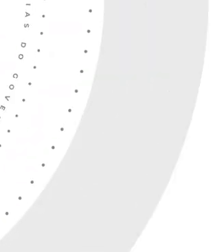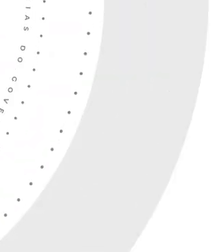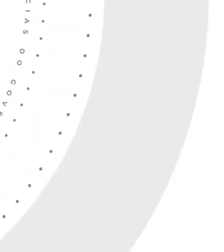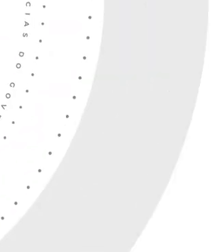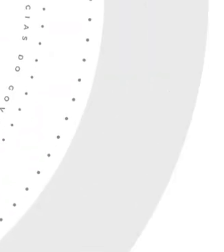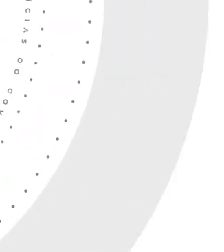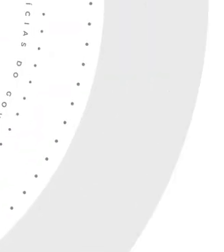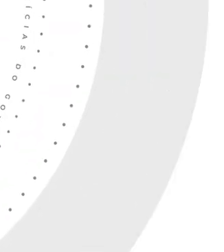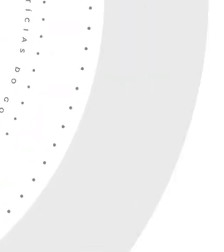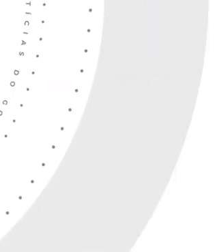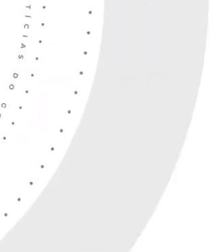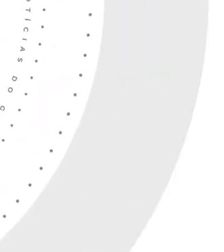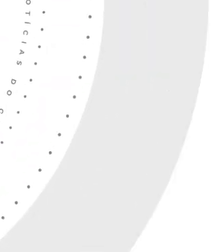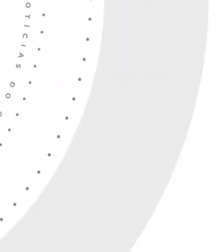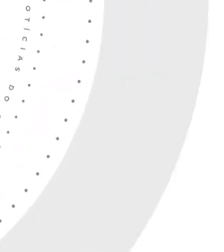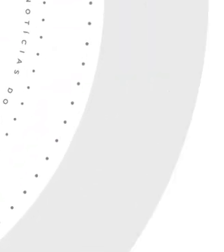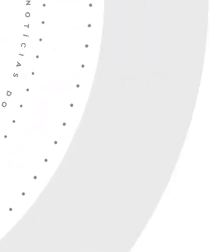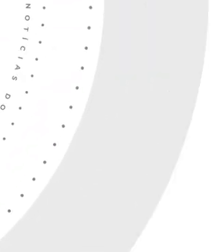E aí